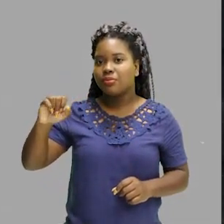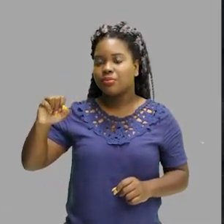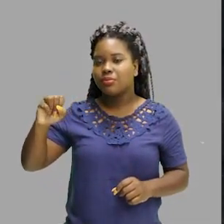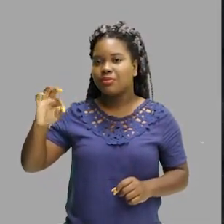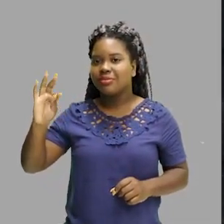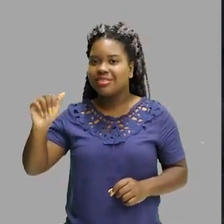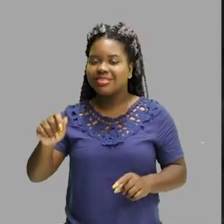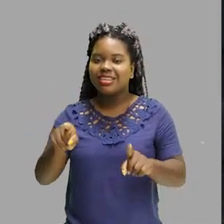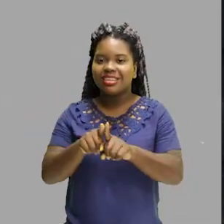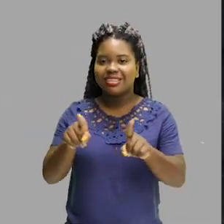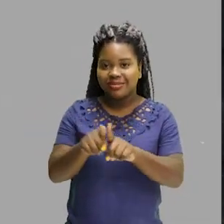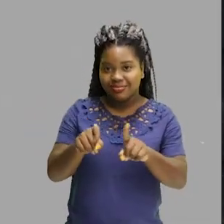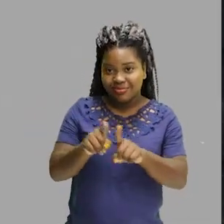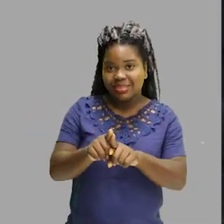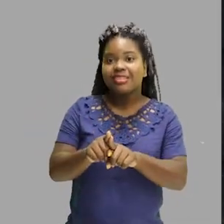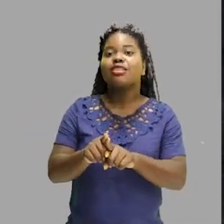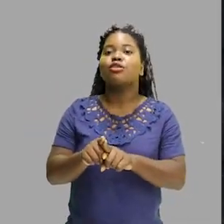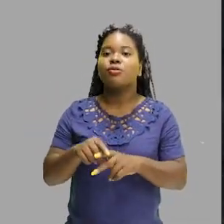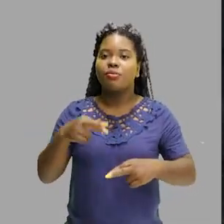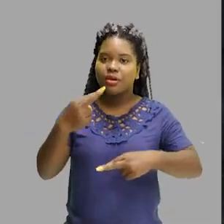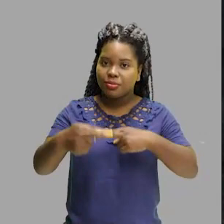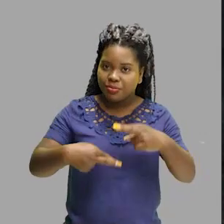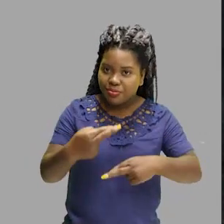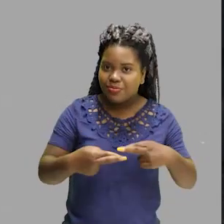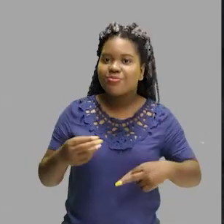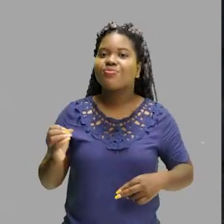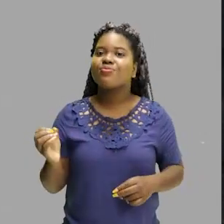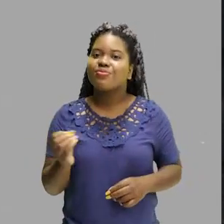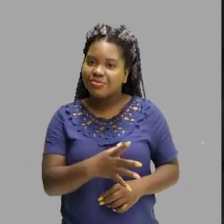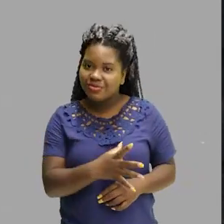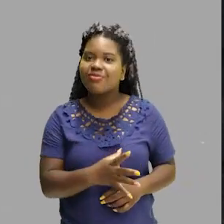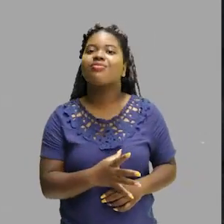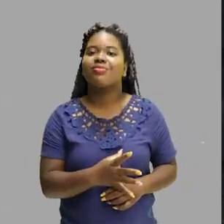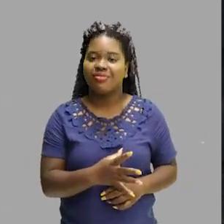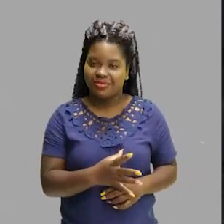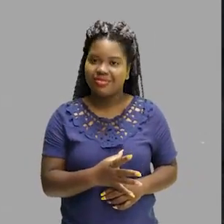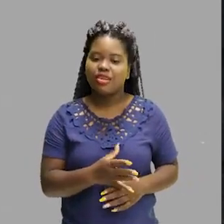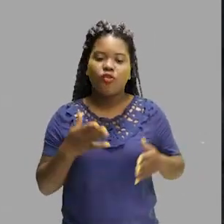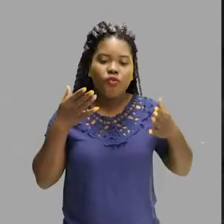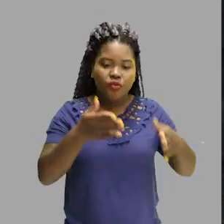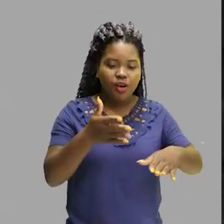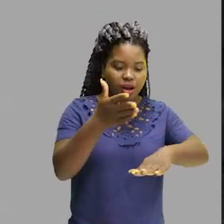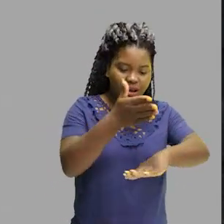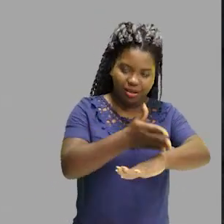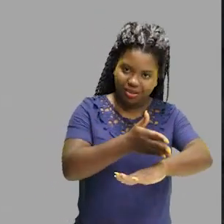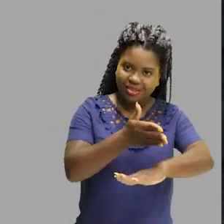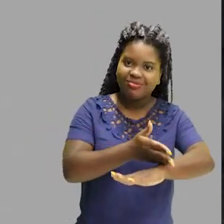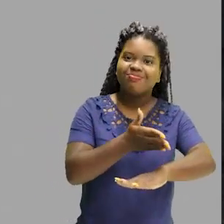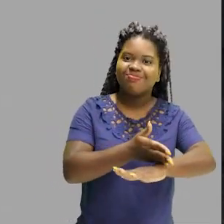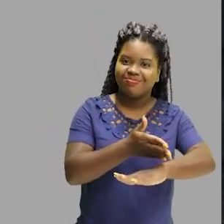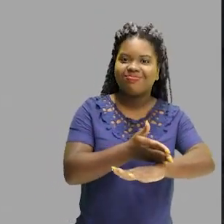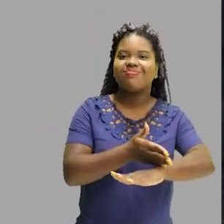e falando de novo da Idade Média por conta do início de tudo, certo? E aí, a gente tem aqui, ó,